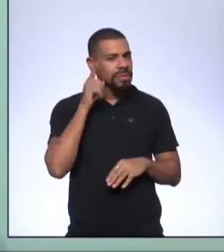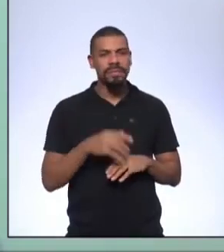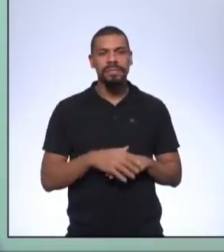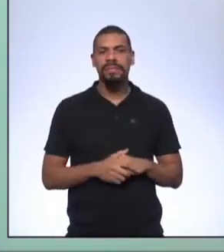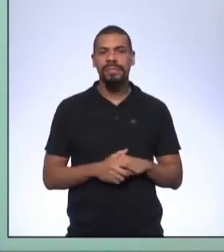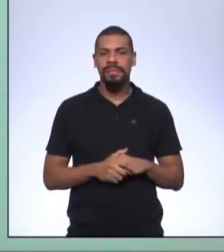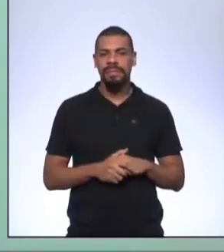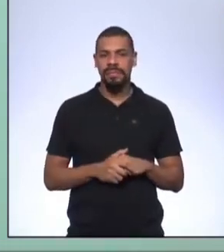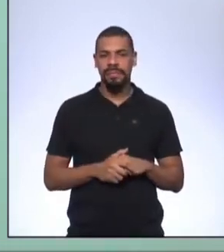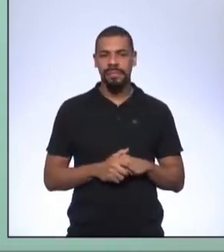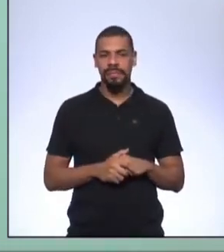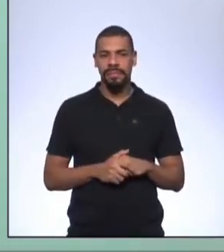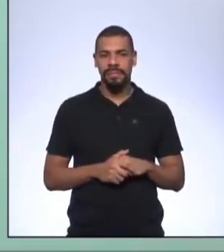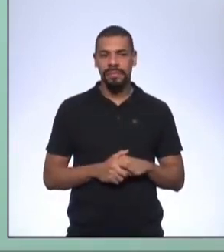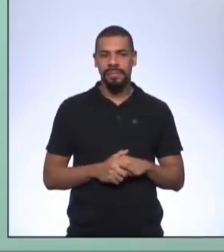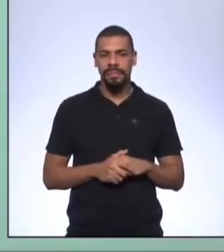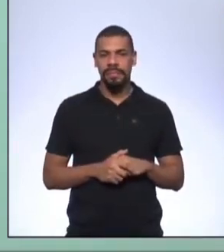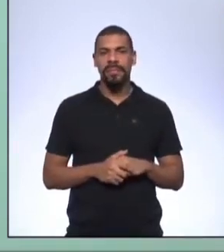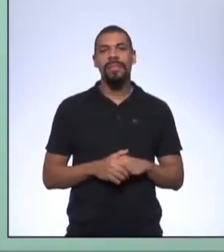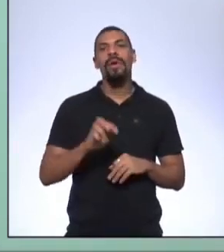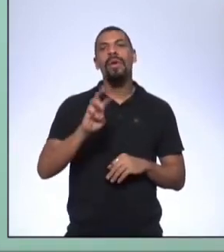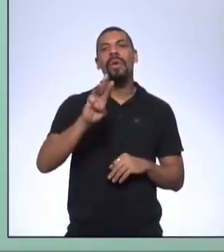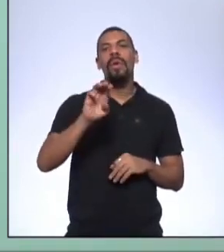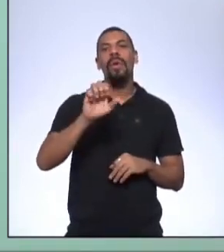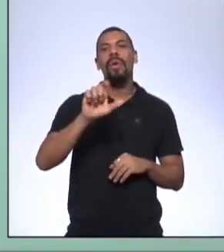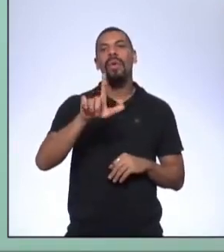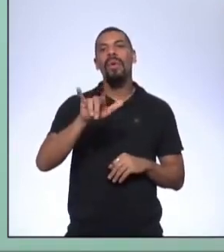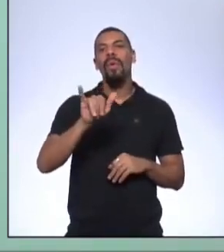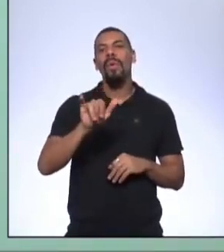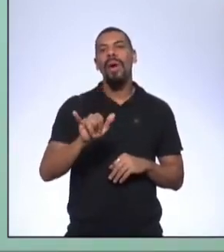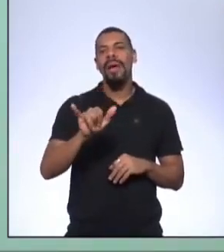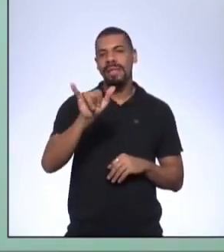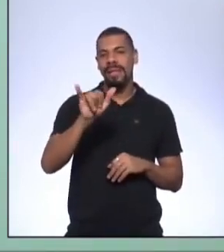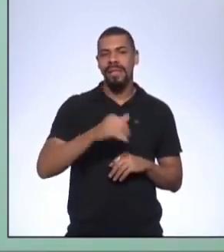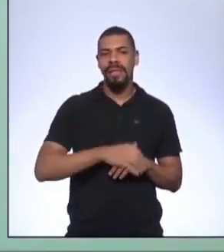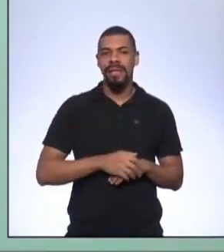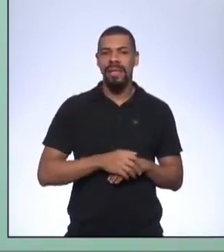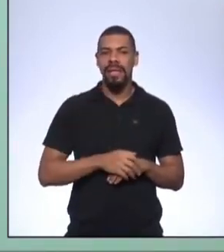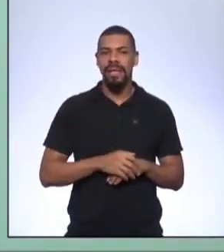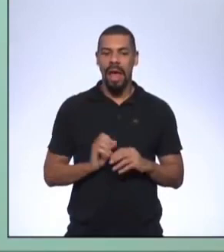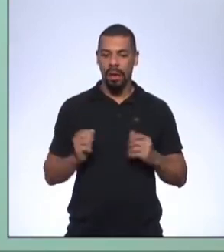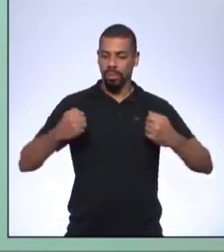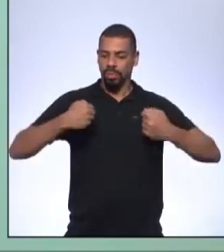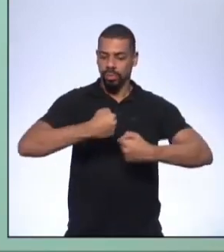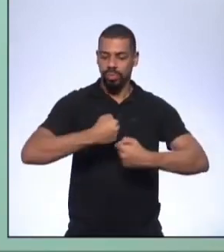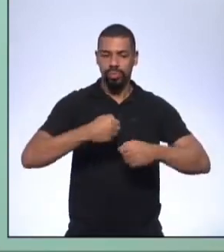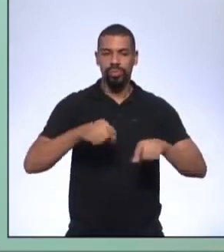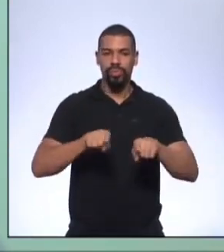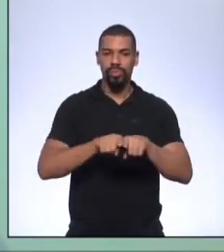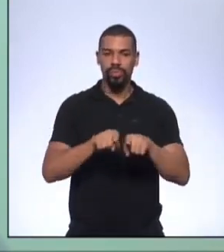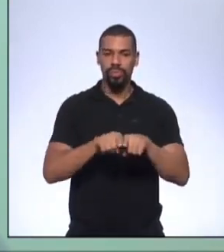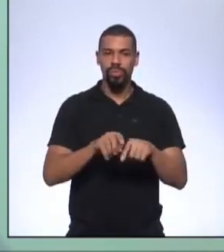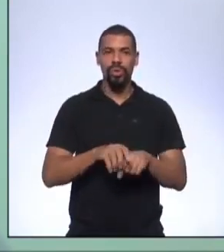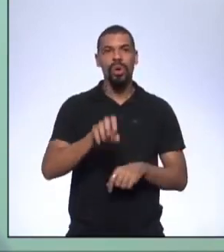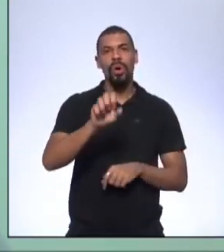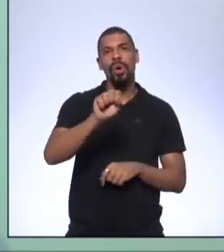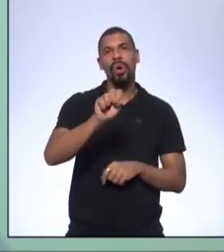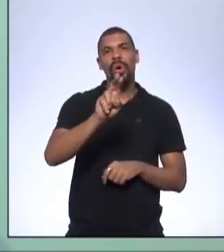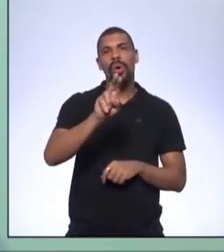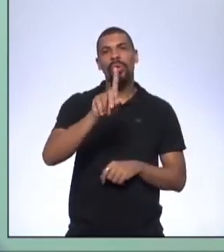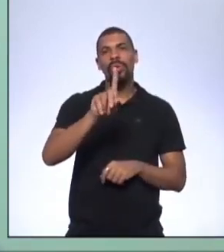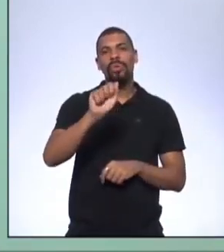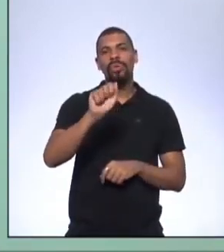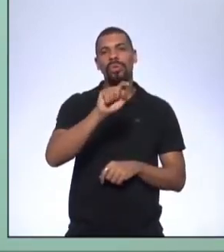será? Tem aqui o Wesley. China. Wesley está dizendo que a túnica dele veio do Sudão, é uma túnica de